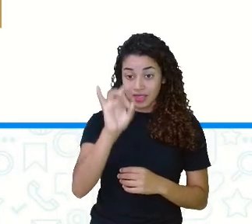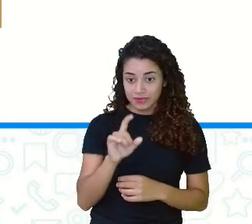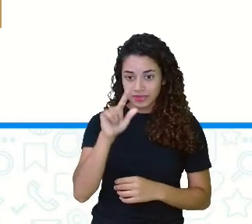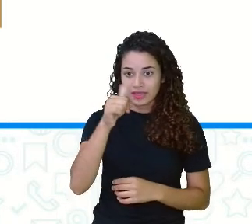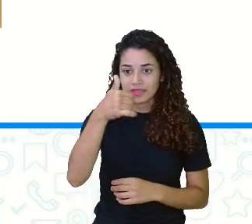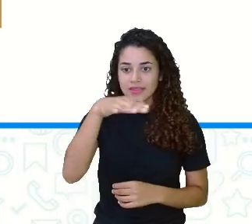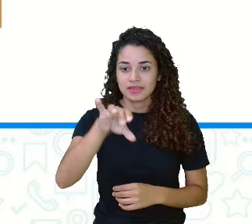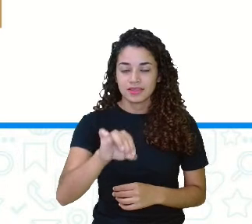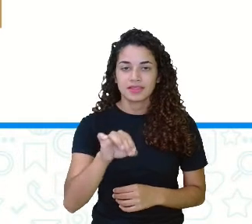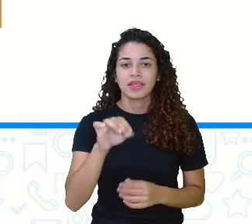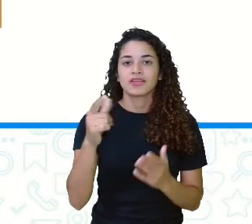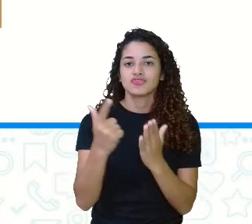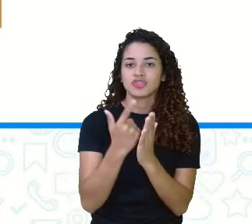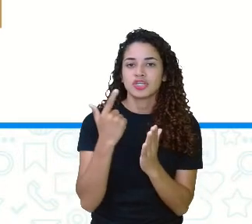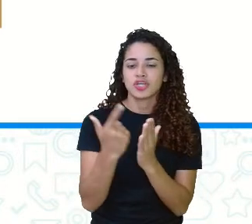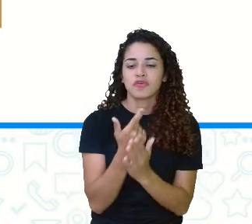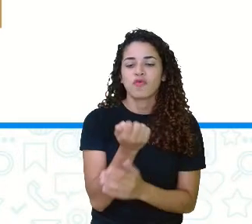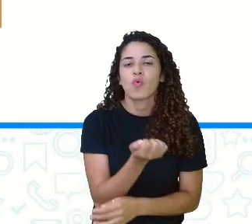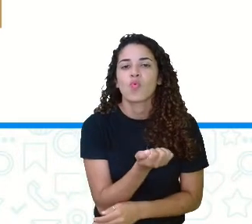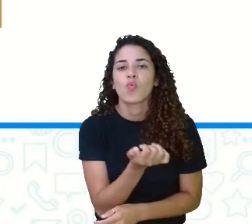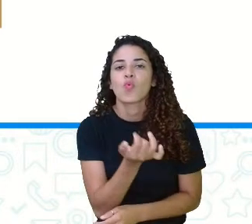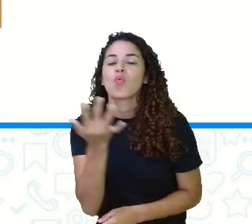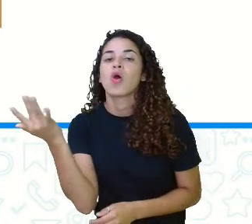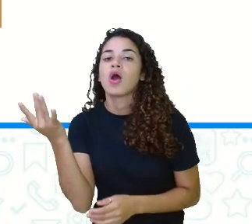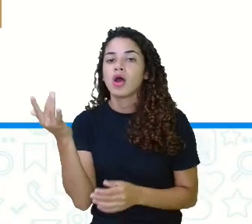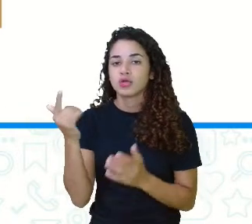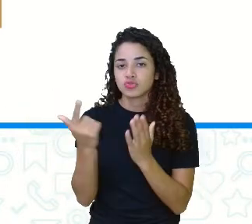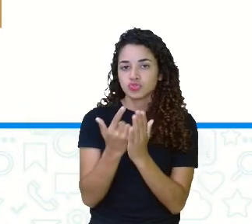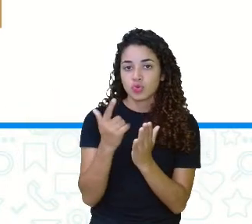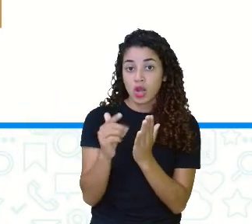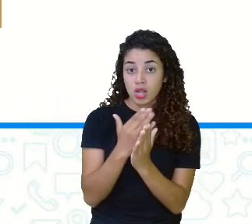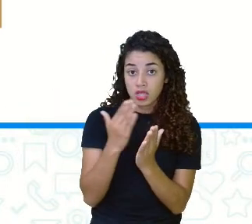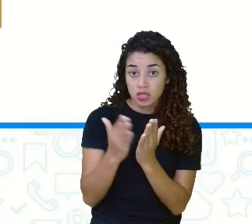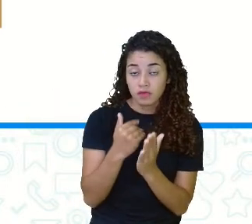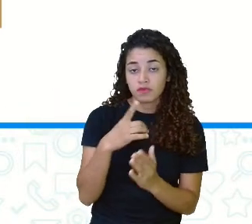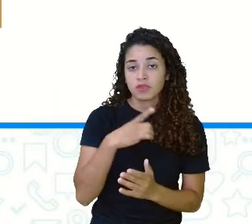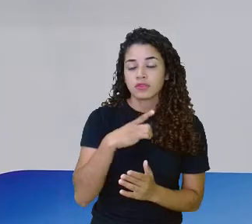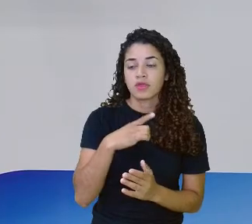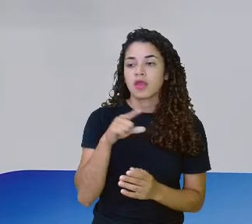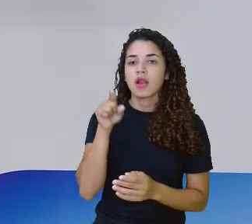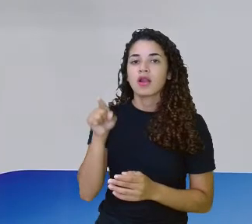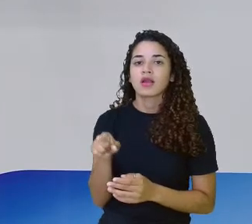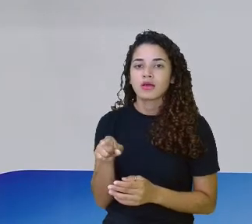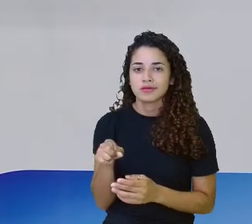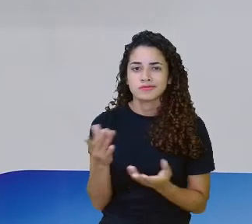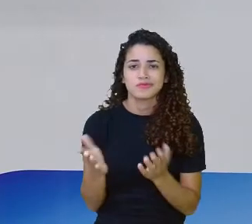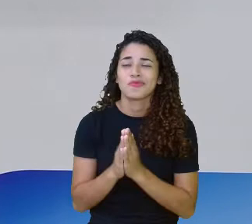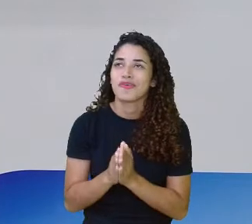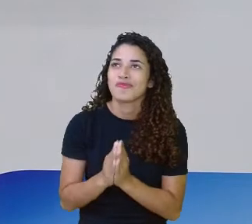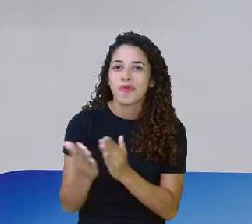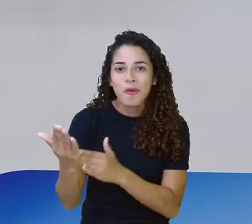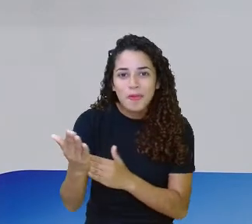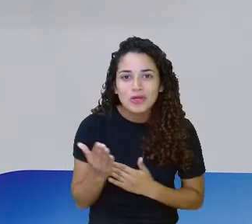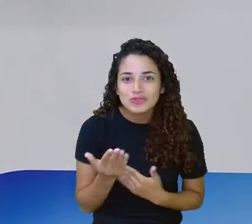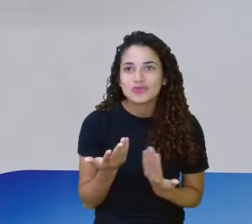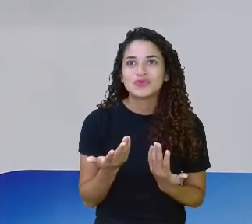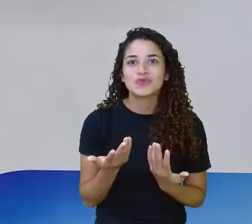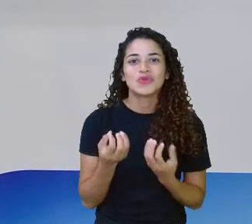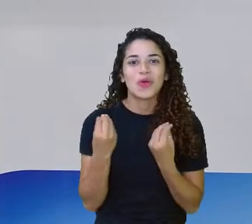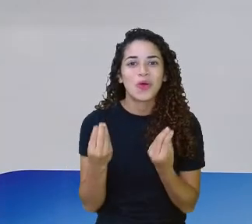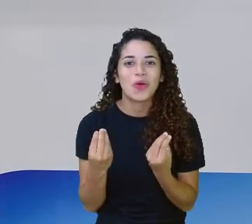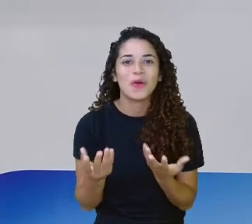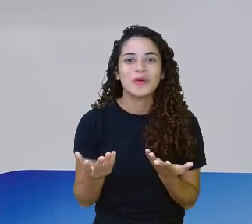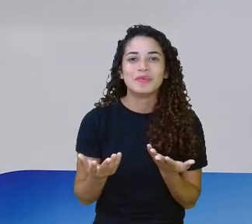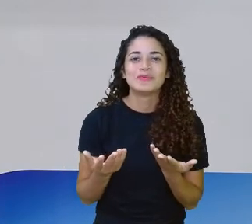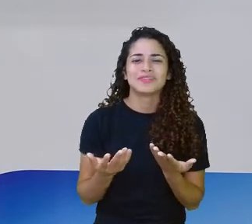livros. Quantos livros há na biblioteca? Professora, pelo amor de Deus, me ajude, socorro. E